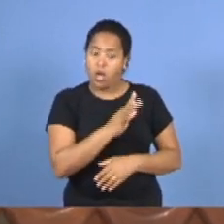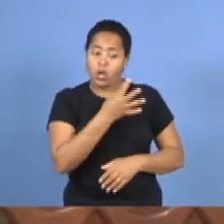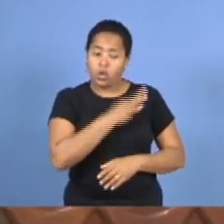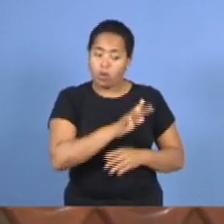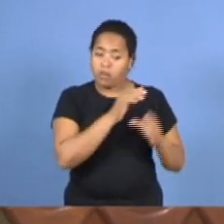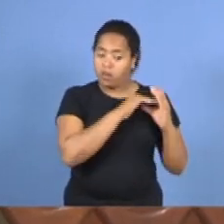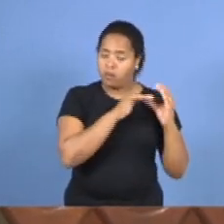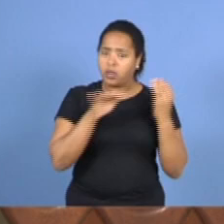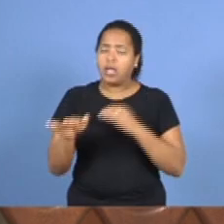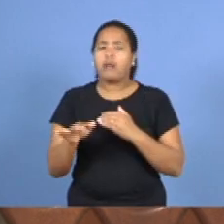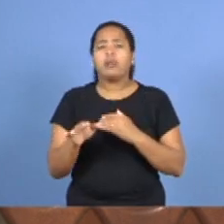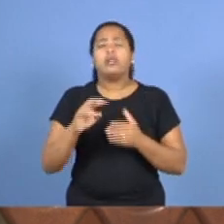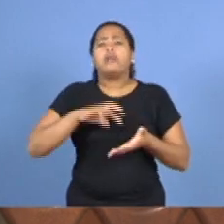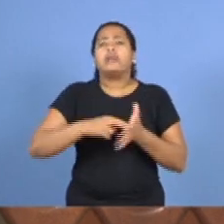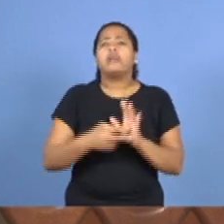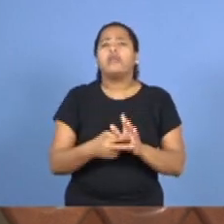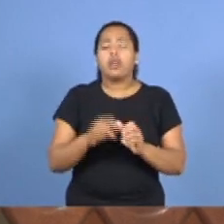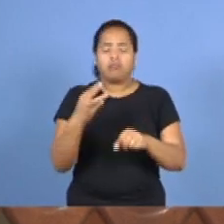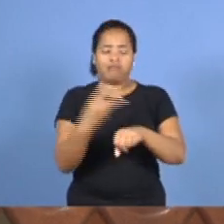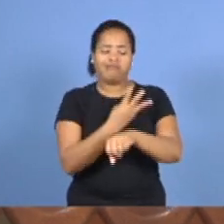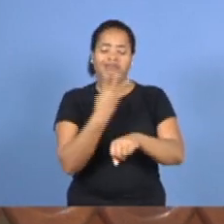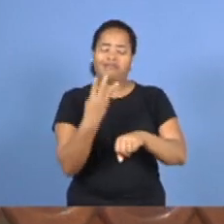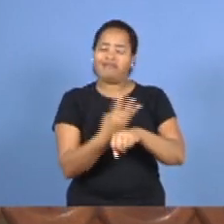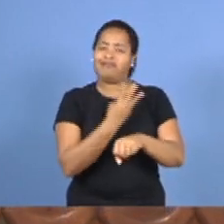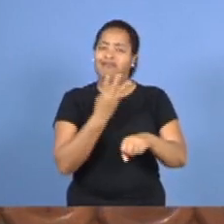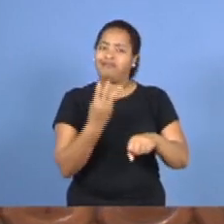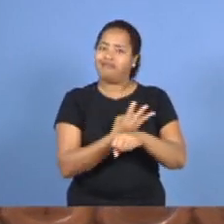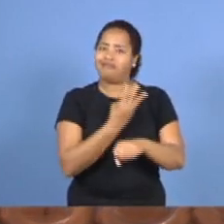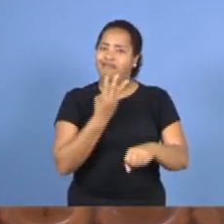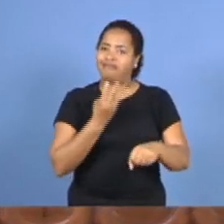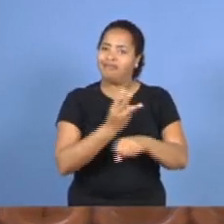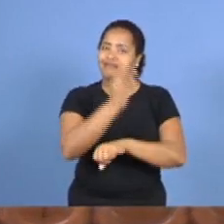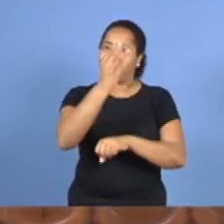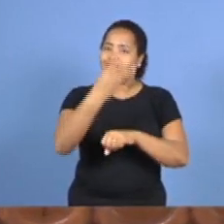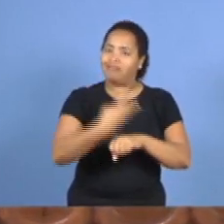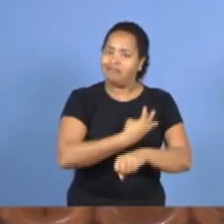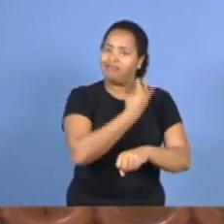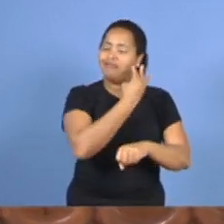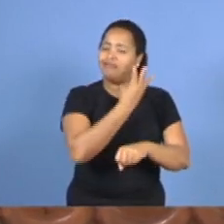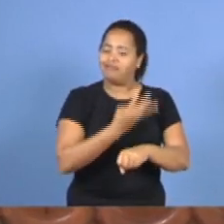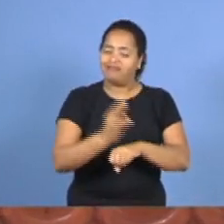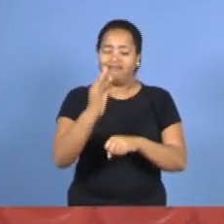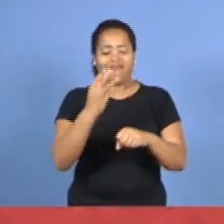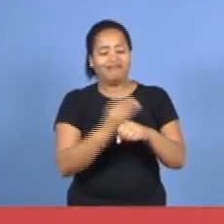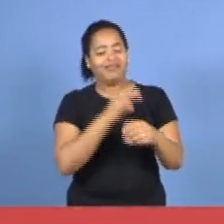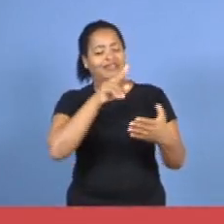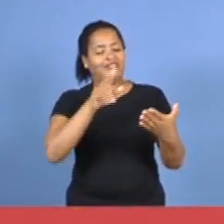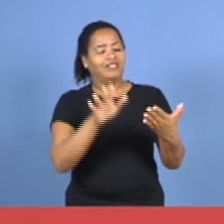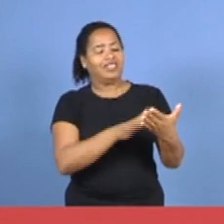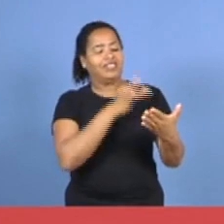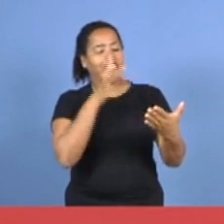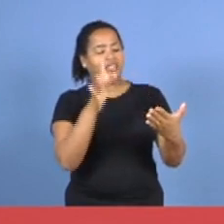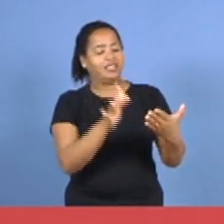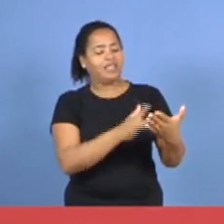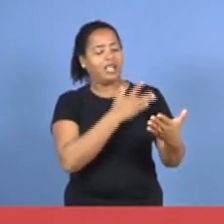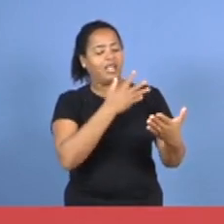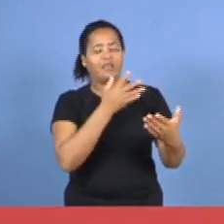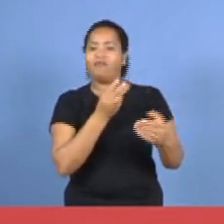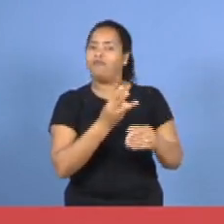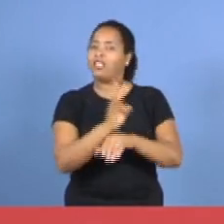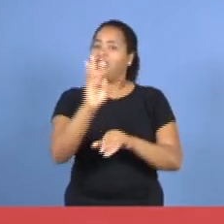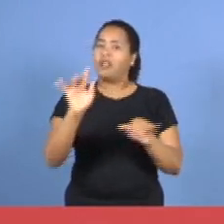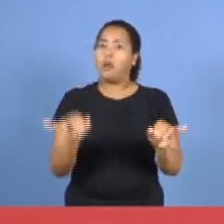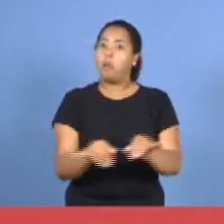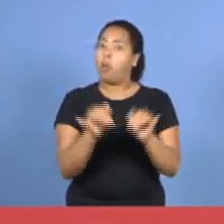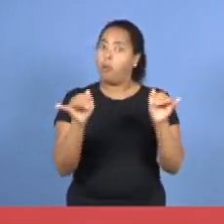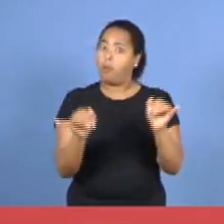WhatsApp, né, curtindo, não abria para isso, para curtir, e manda uma bobagem para lá, manda doideira para